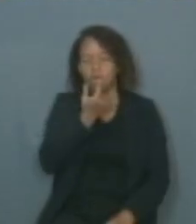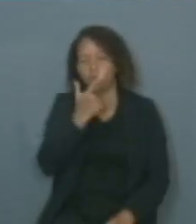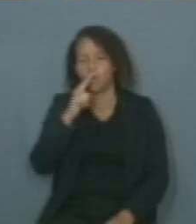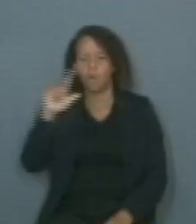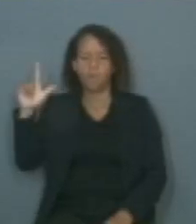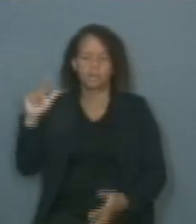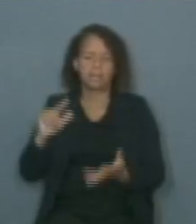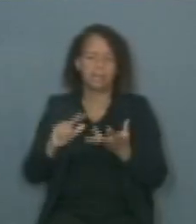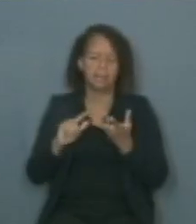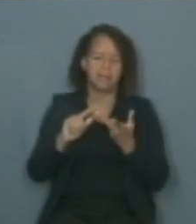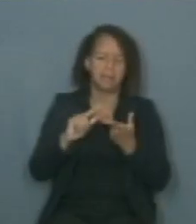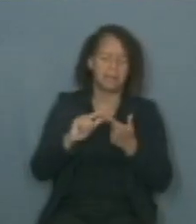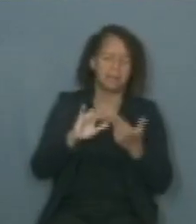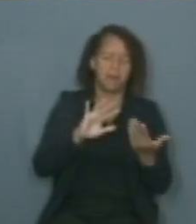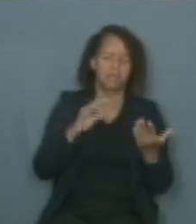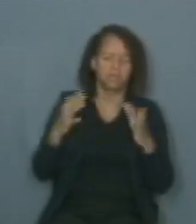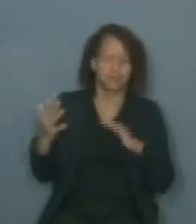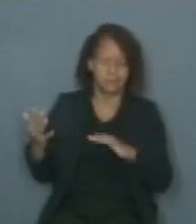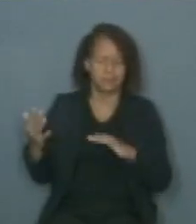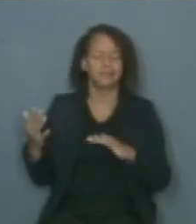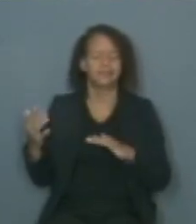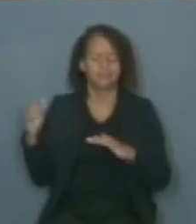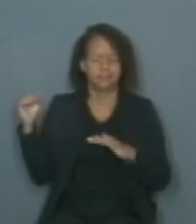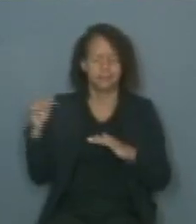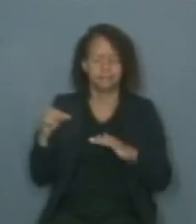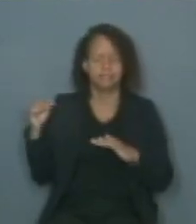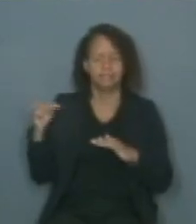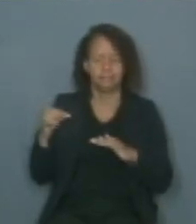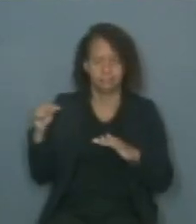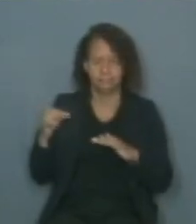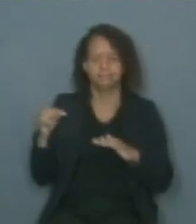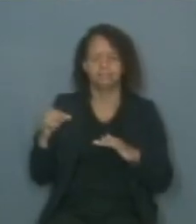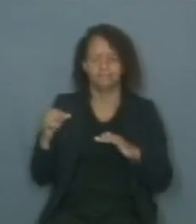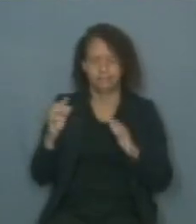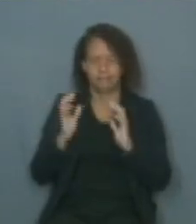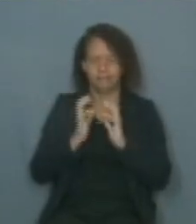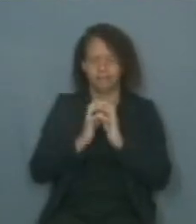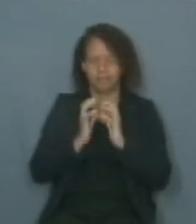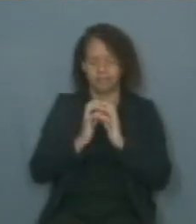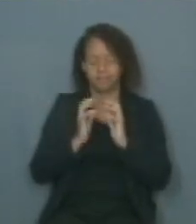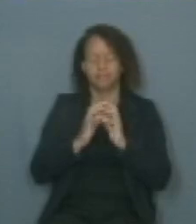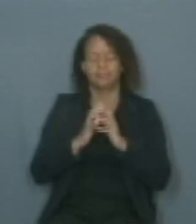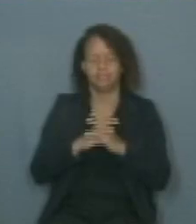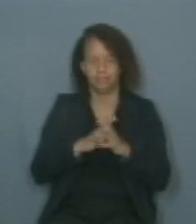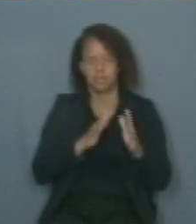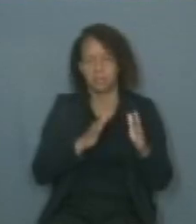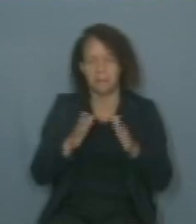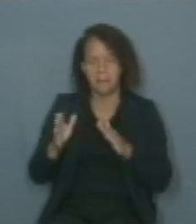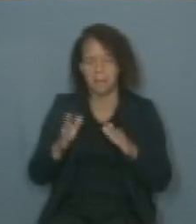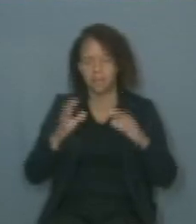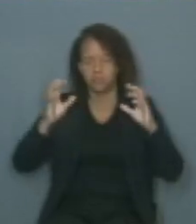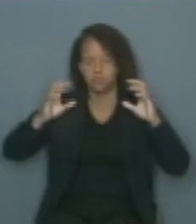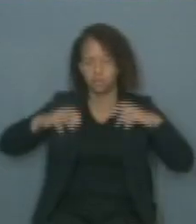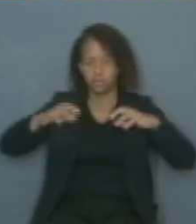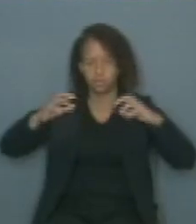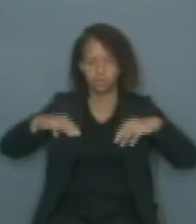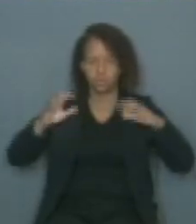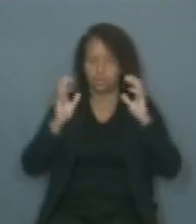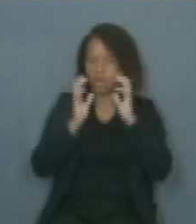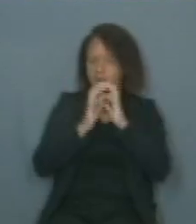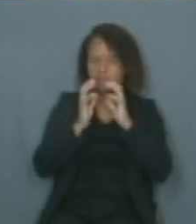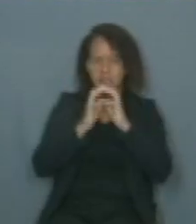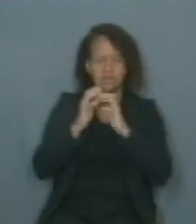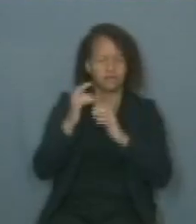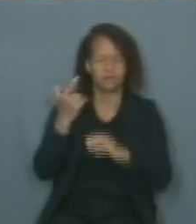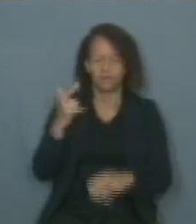outras tantas tragédias que aconteceram aqui na nossa cidade em tempos de chuva. Recife não